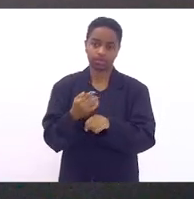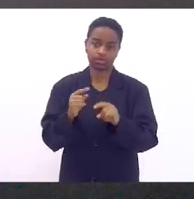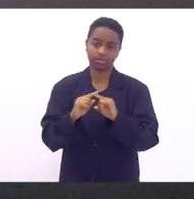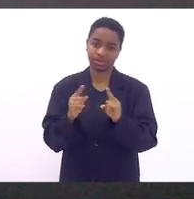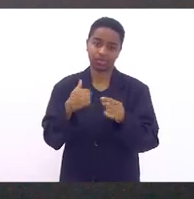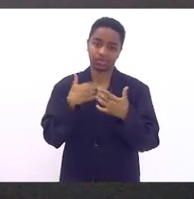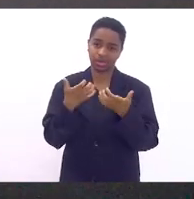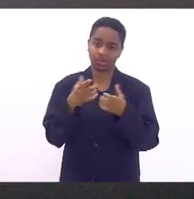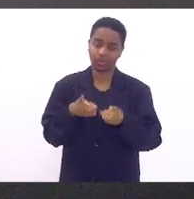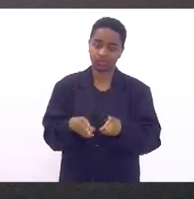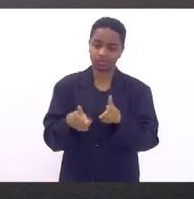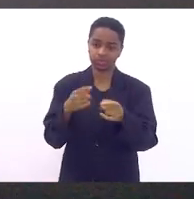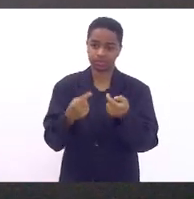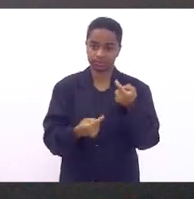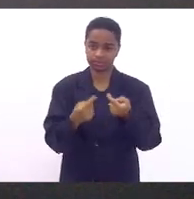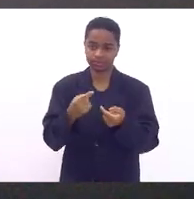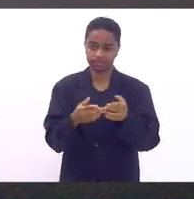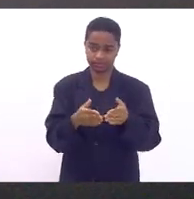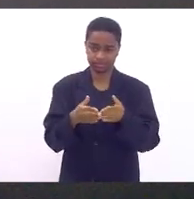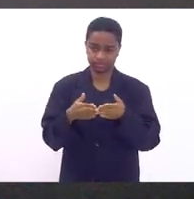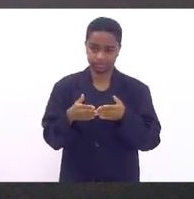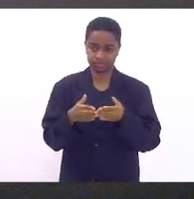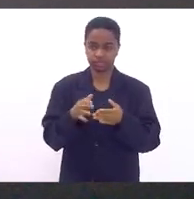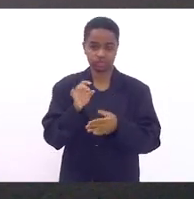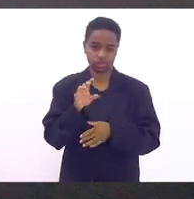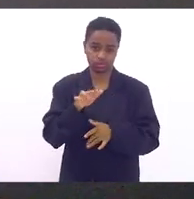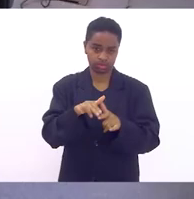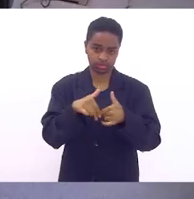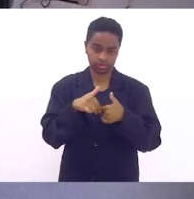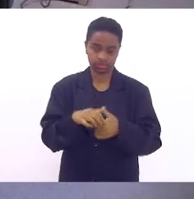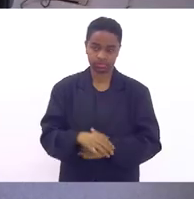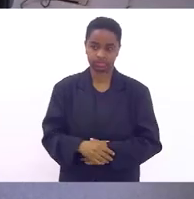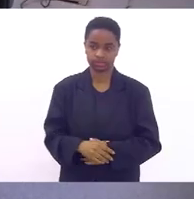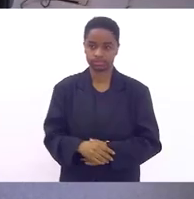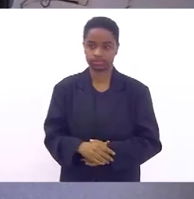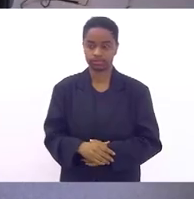aqui no debate com vocês eh só por isso